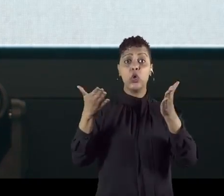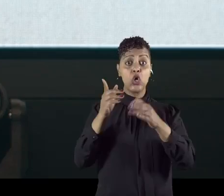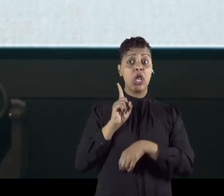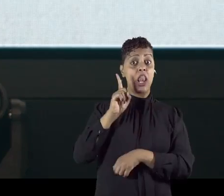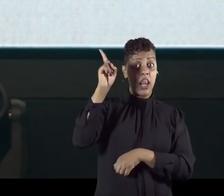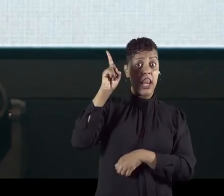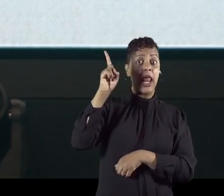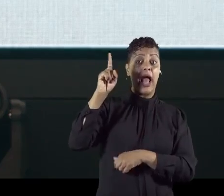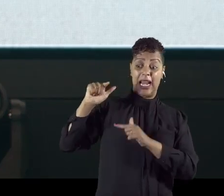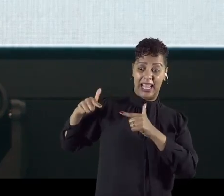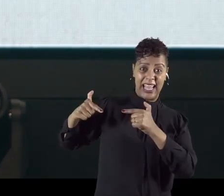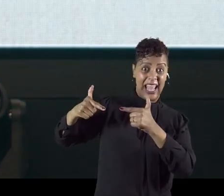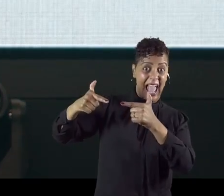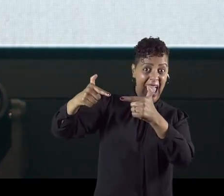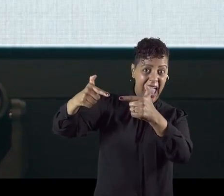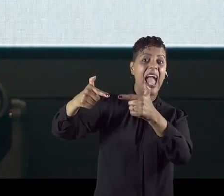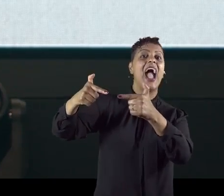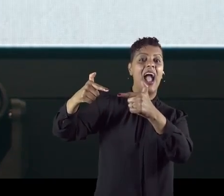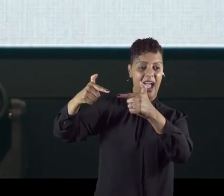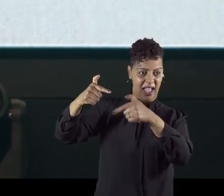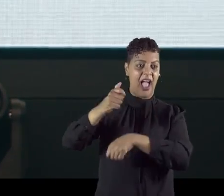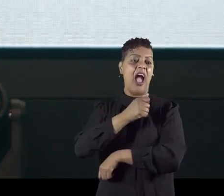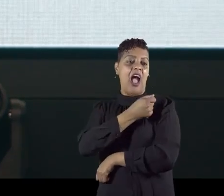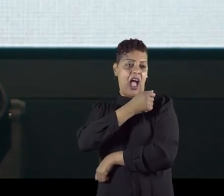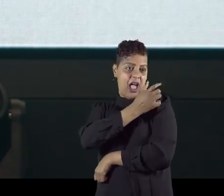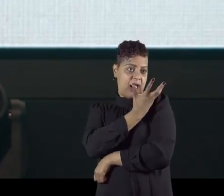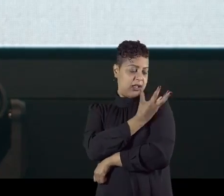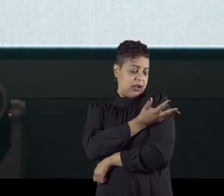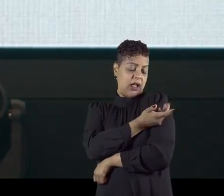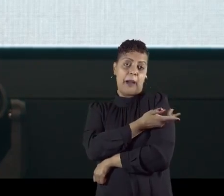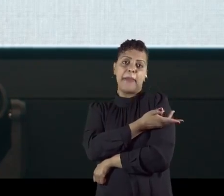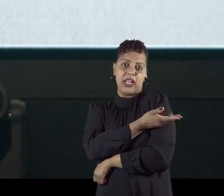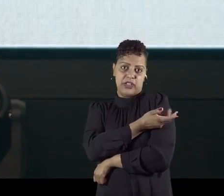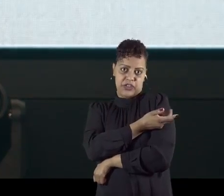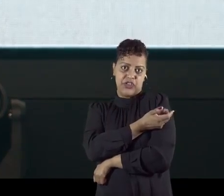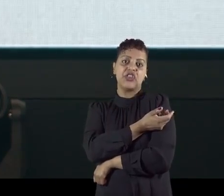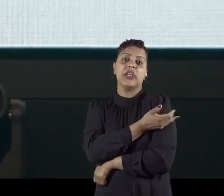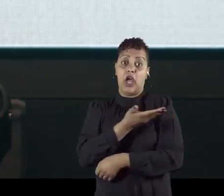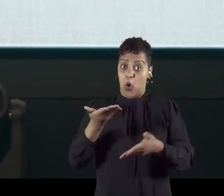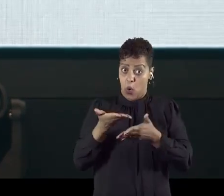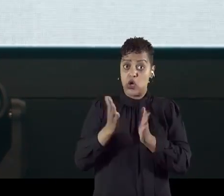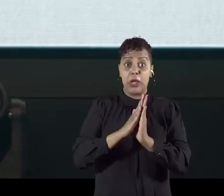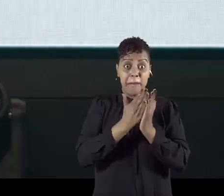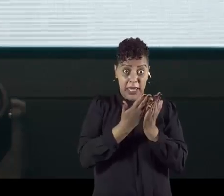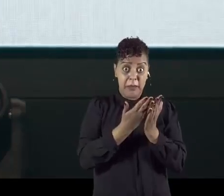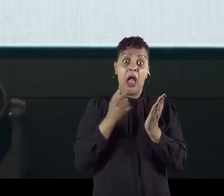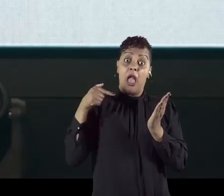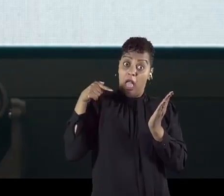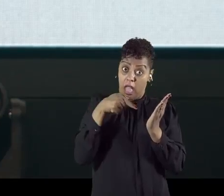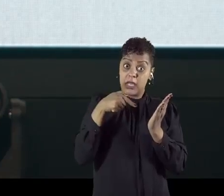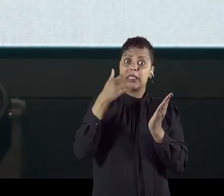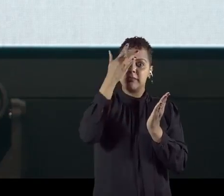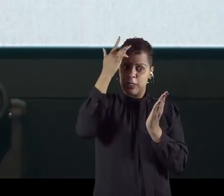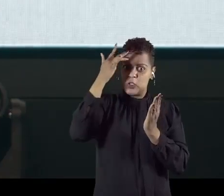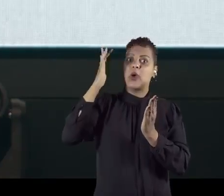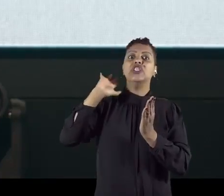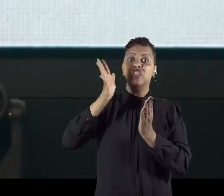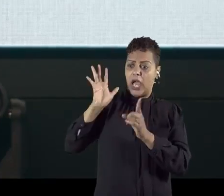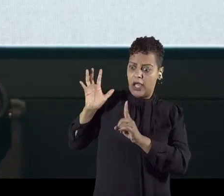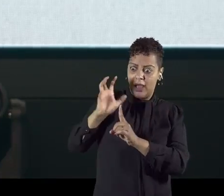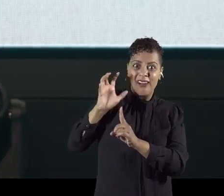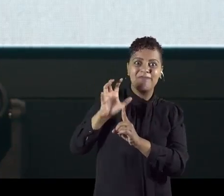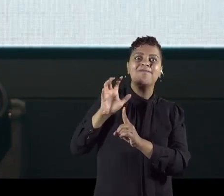e já estão sendo buscados pegando os celulares das pessoas e pessoas que têm Bíblia no celular são identificadas